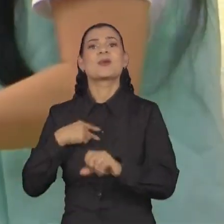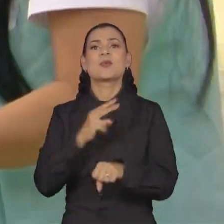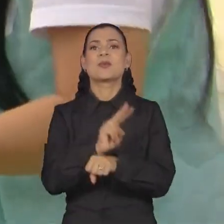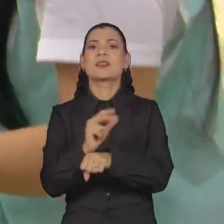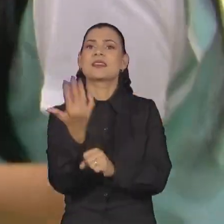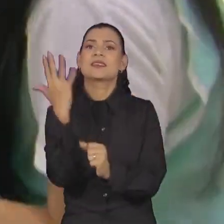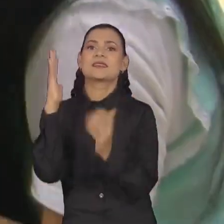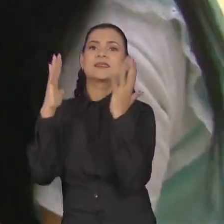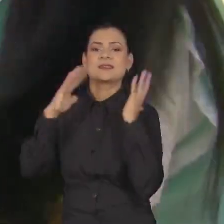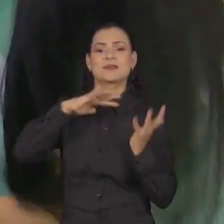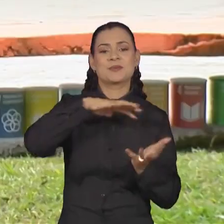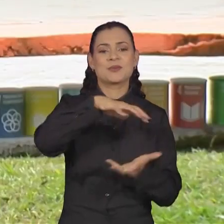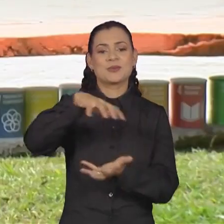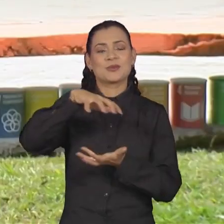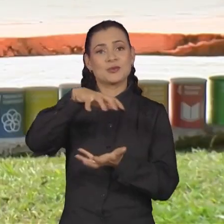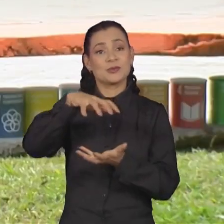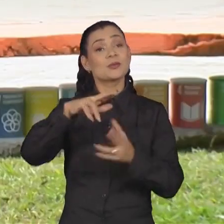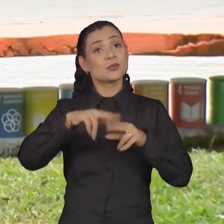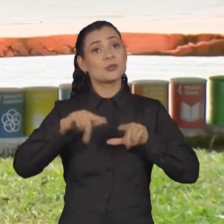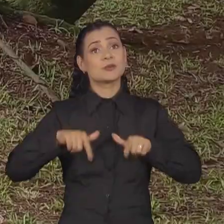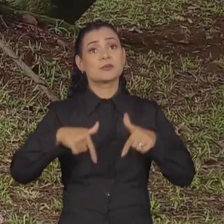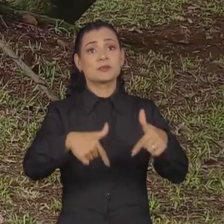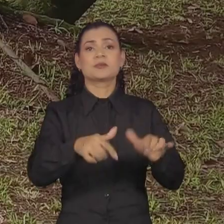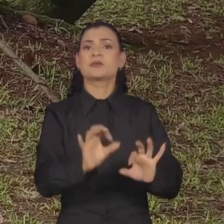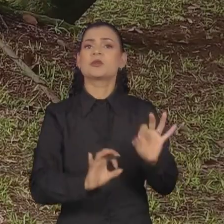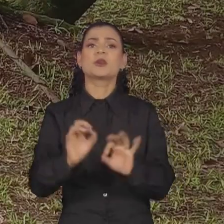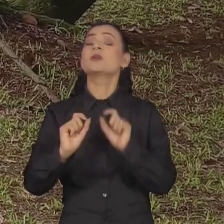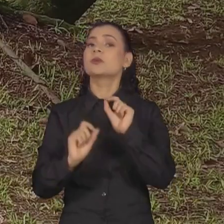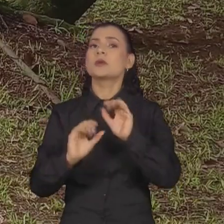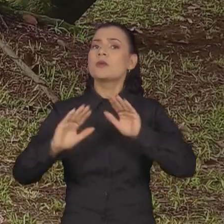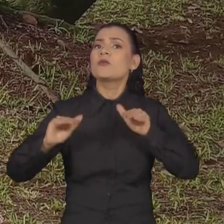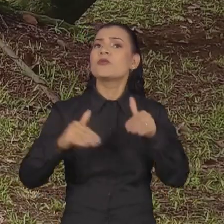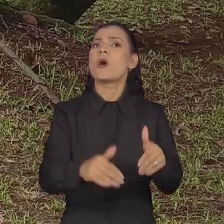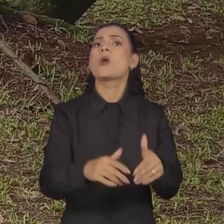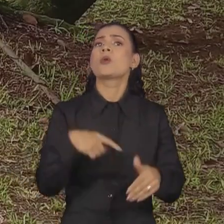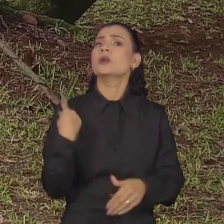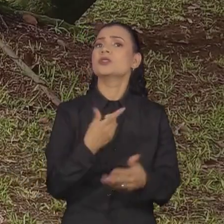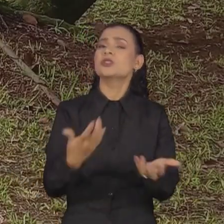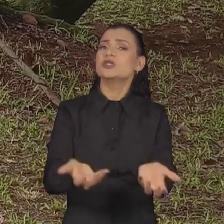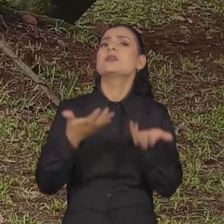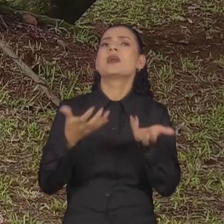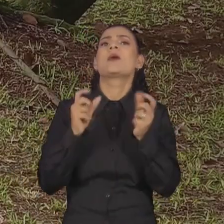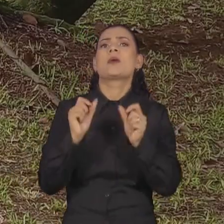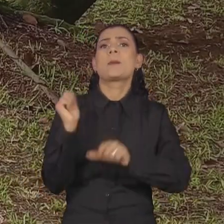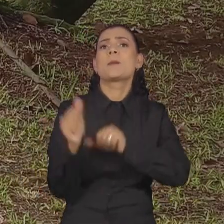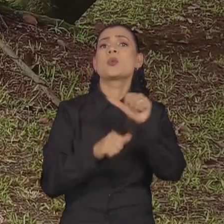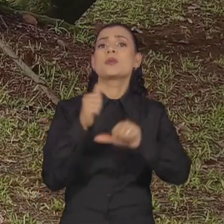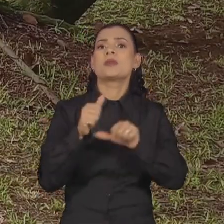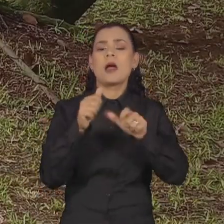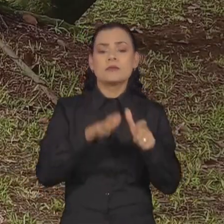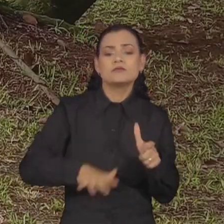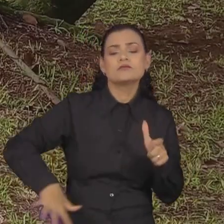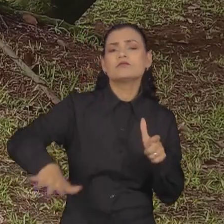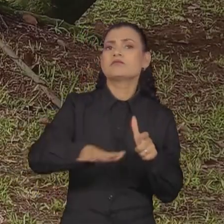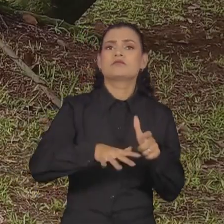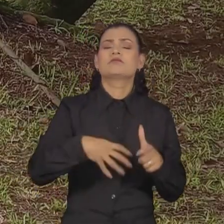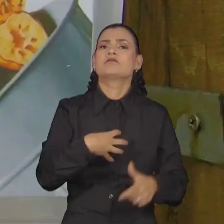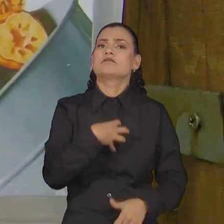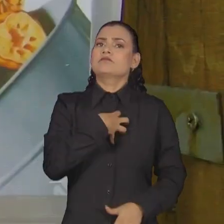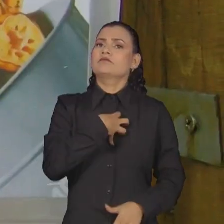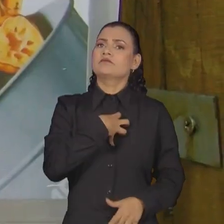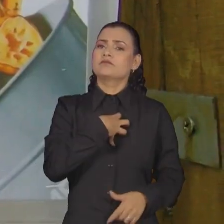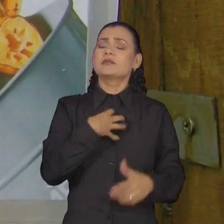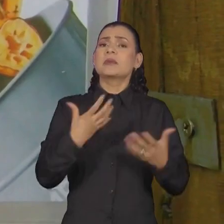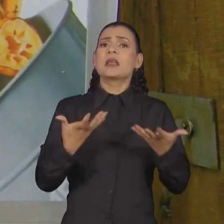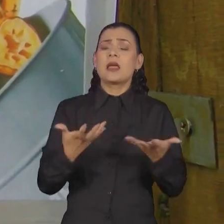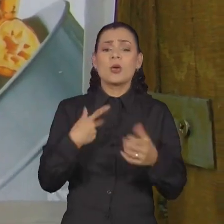Gente. Uma iniciativa do Sei Cantinho da Tesauro em prol de mudar algo no nosso território, em prol